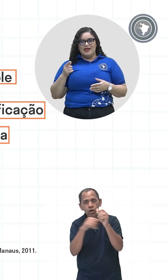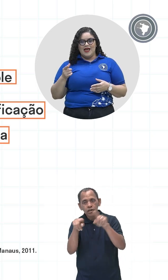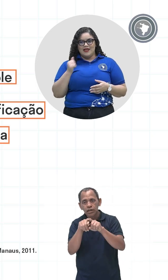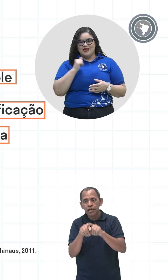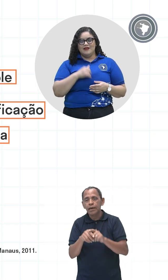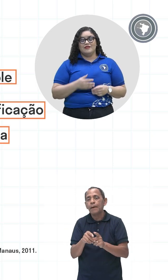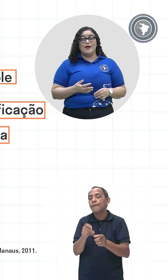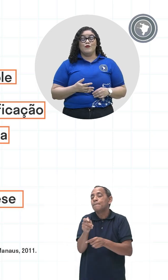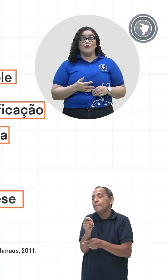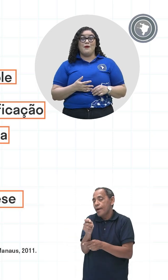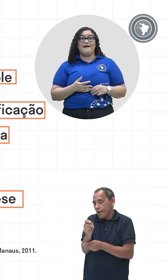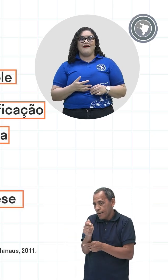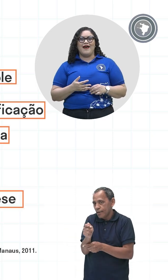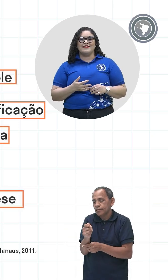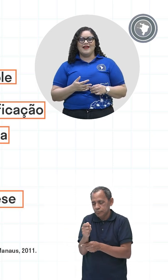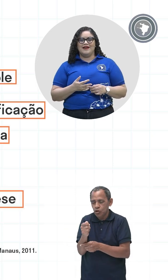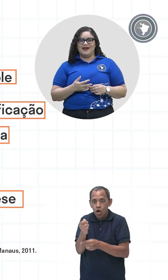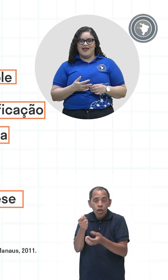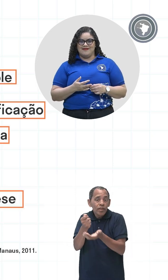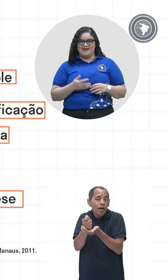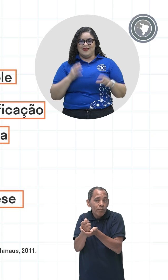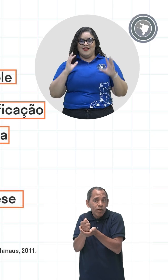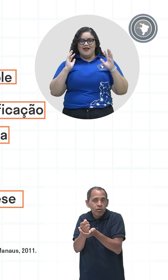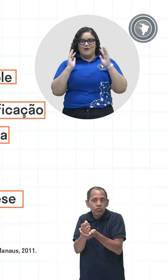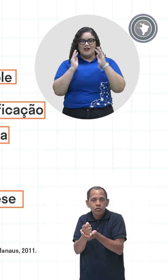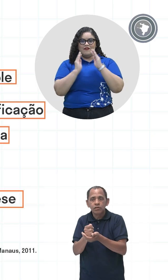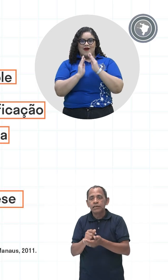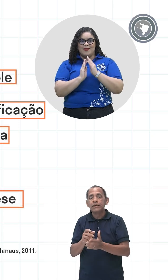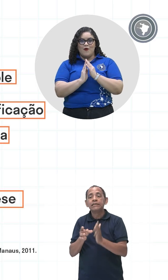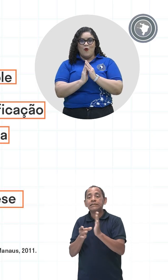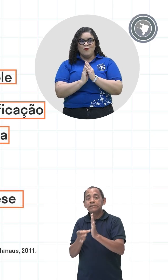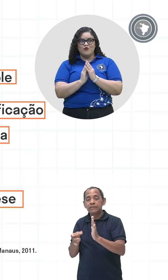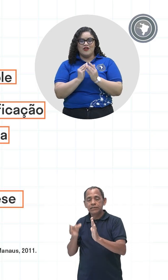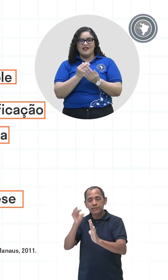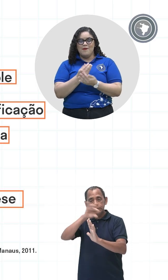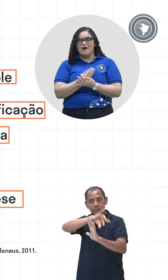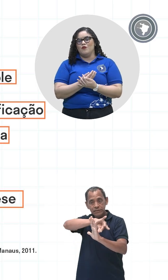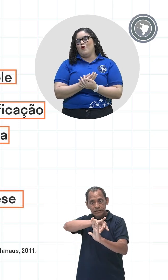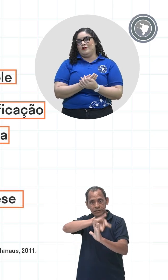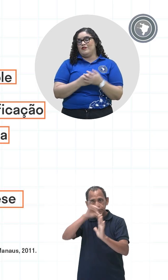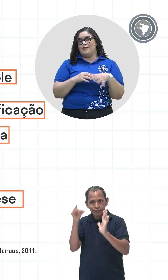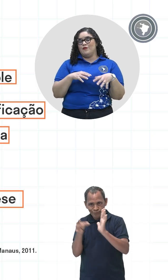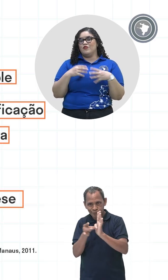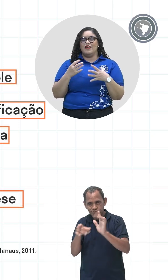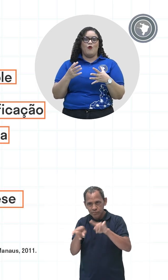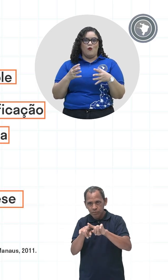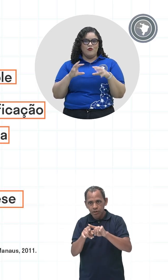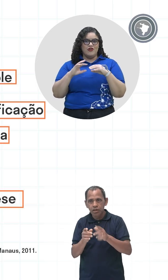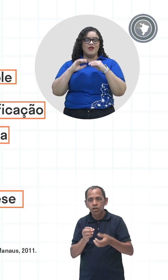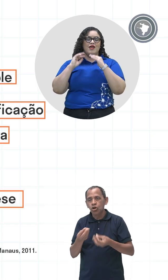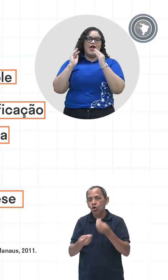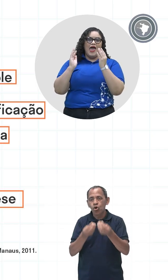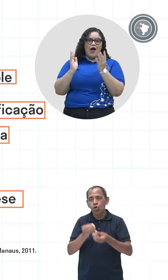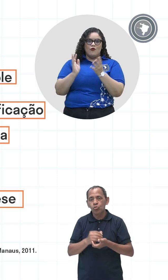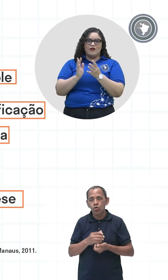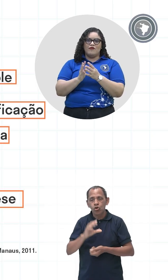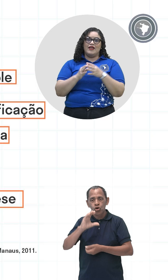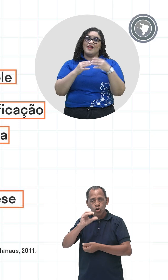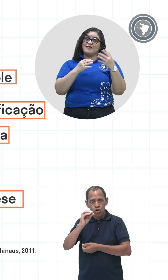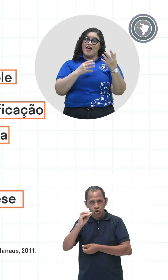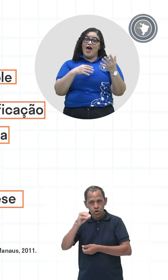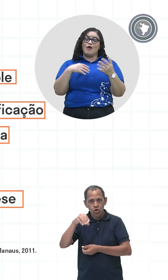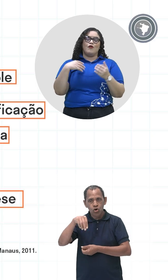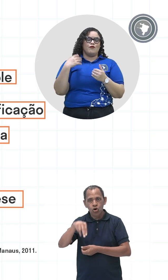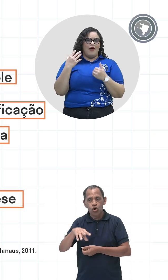mão. E aí temos uma catacrese, quando ele fala em concha da mão. Ora, nós sabemos que concha é algo que